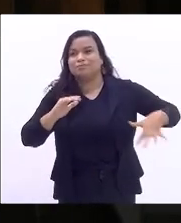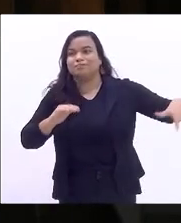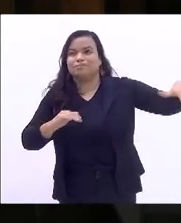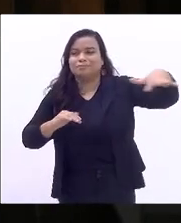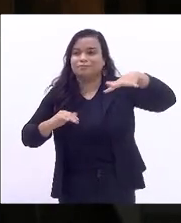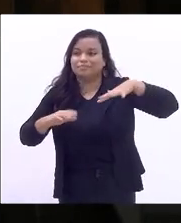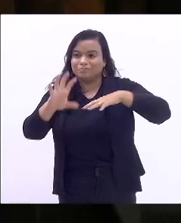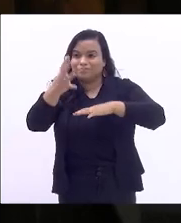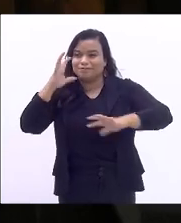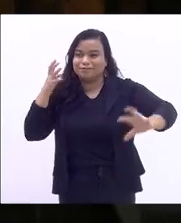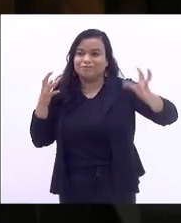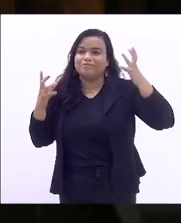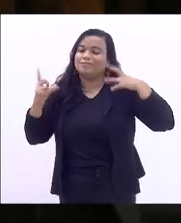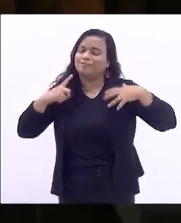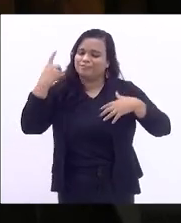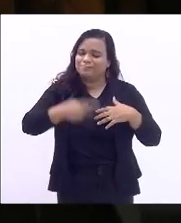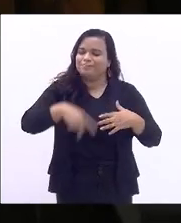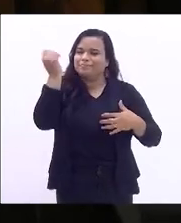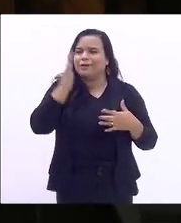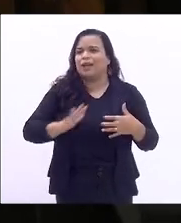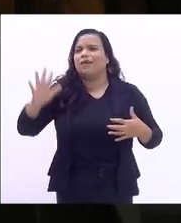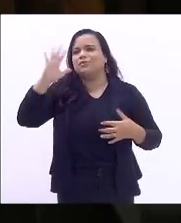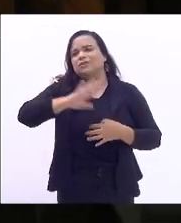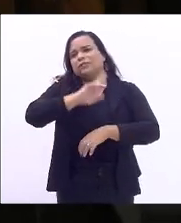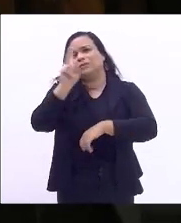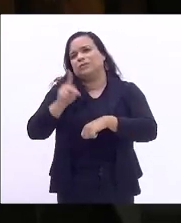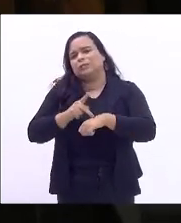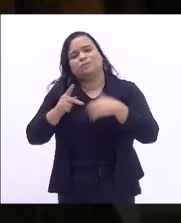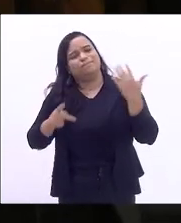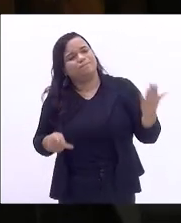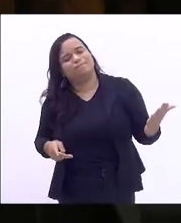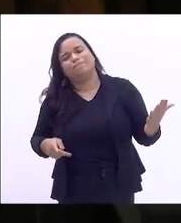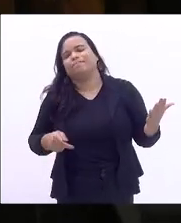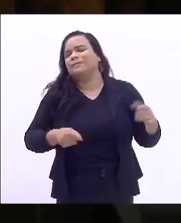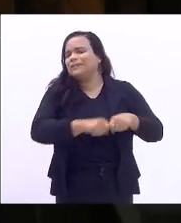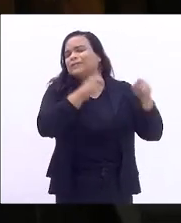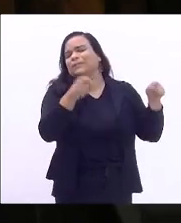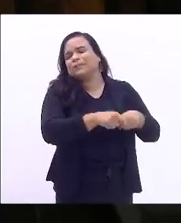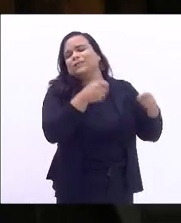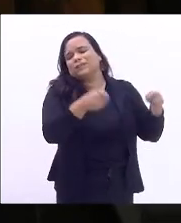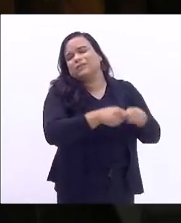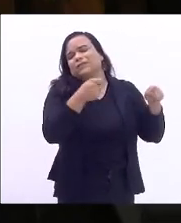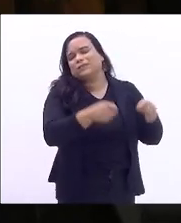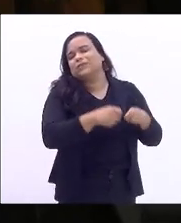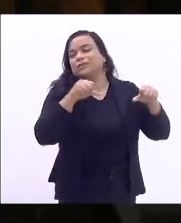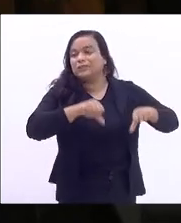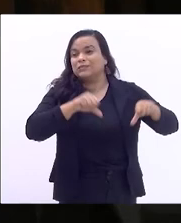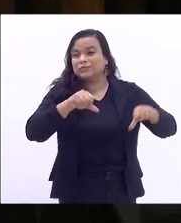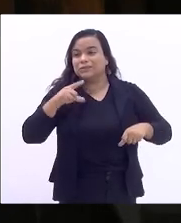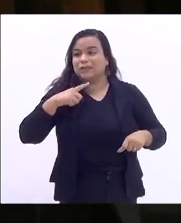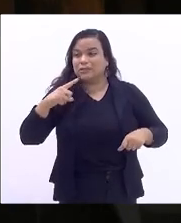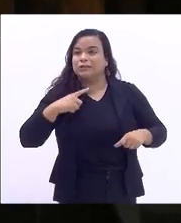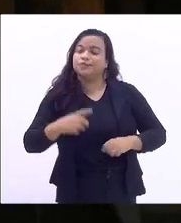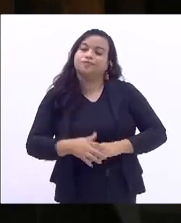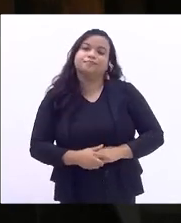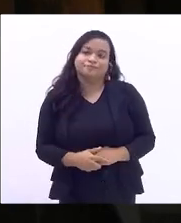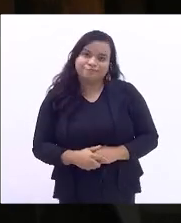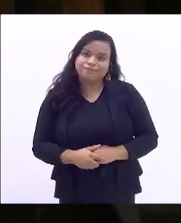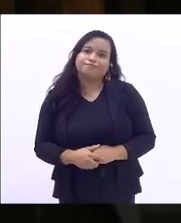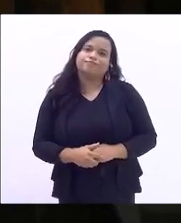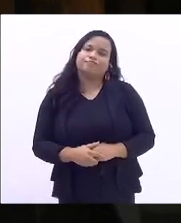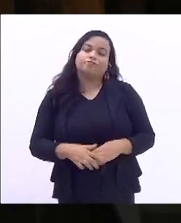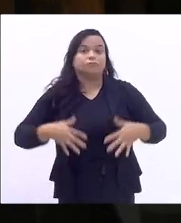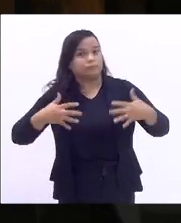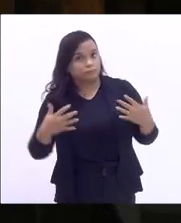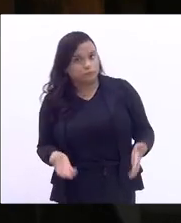o climático desse país vem sendo de pedrado de fotos